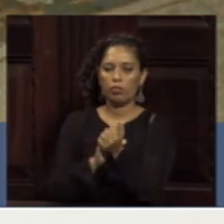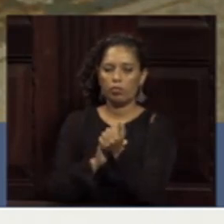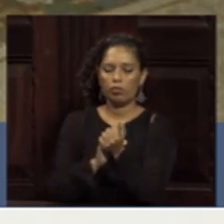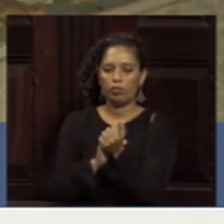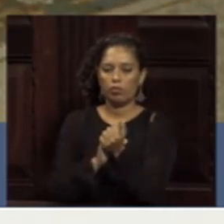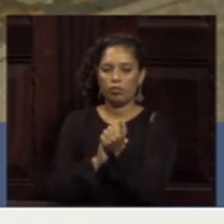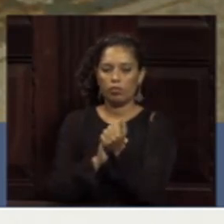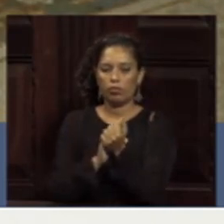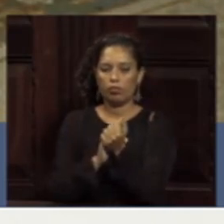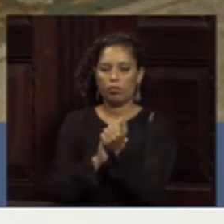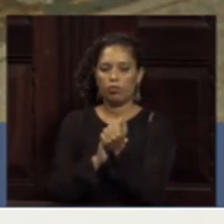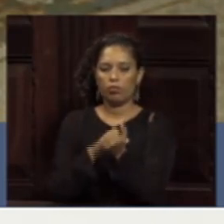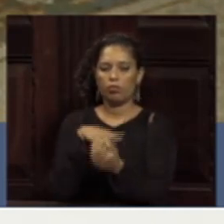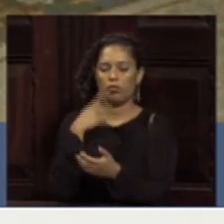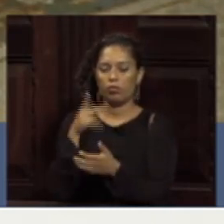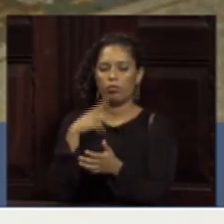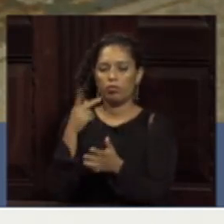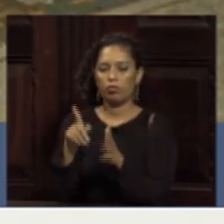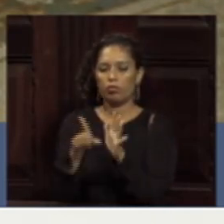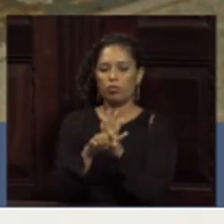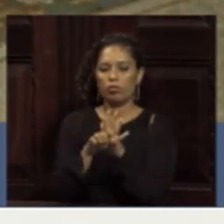requerimento relacionado ao projeto